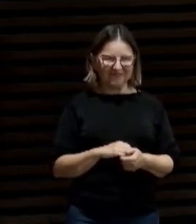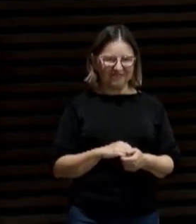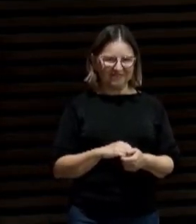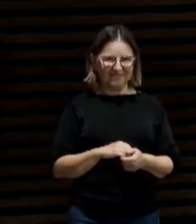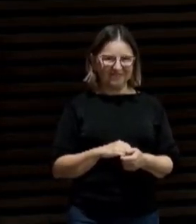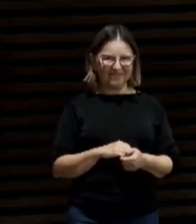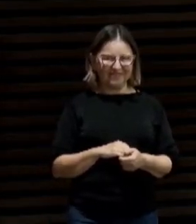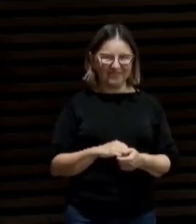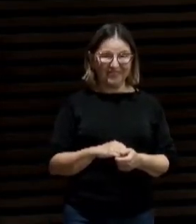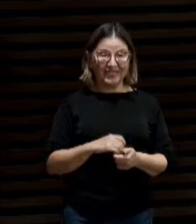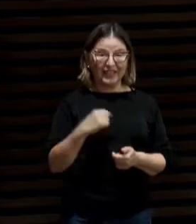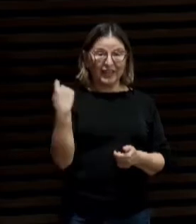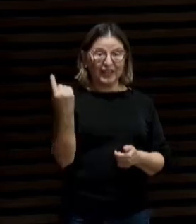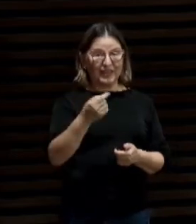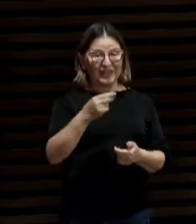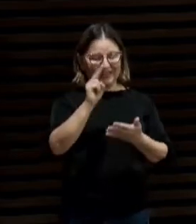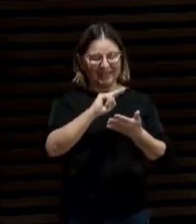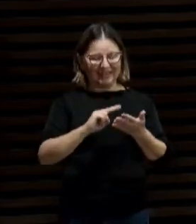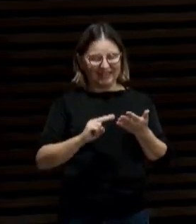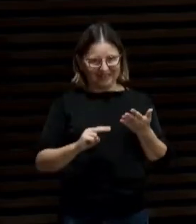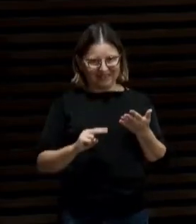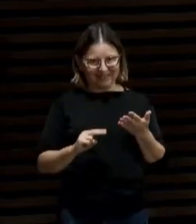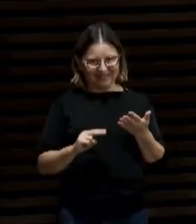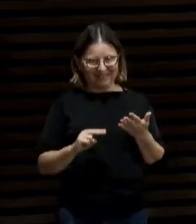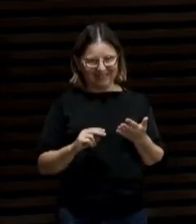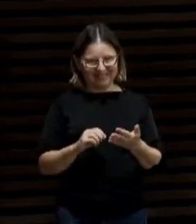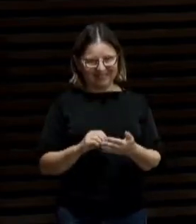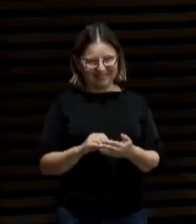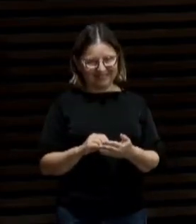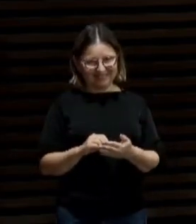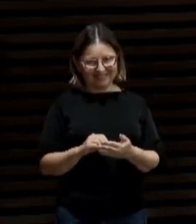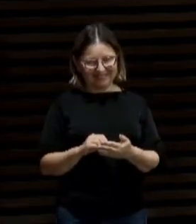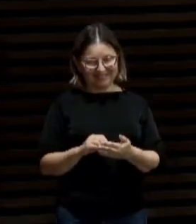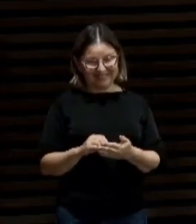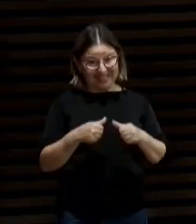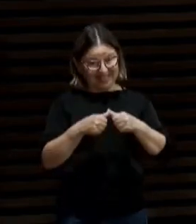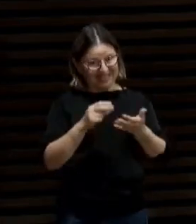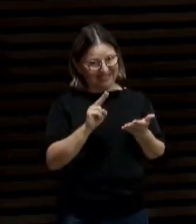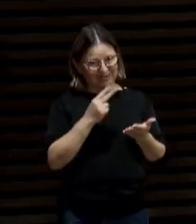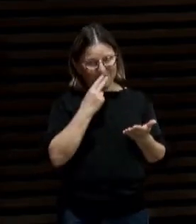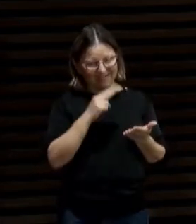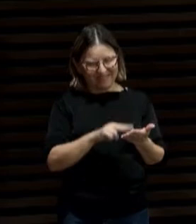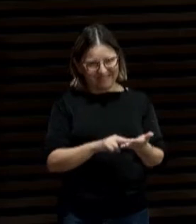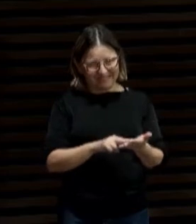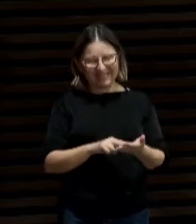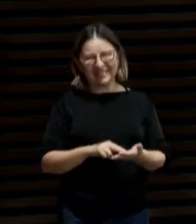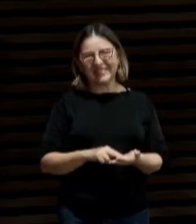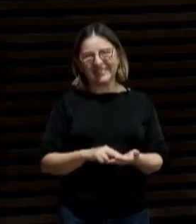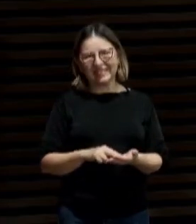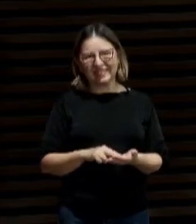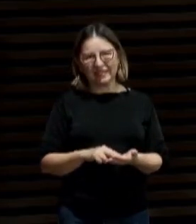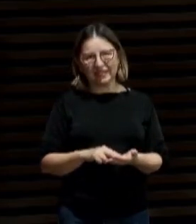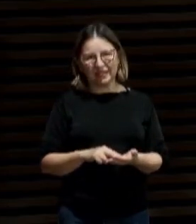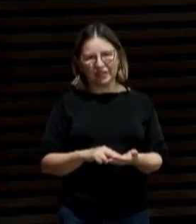Nós acabamos de ler, no início da noite, que ele disse, que na mesma carta, irmãos, eu não quero que vocês